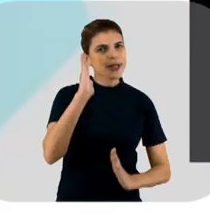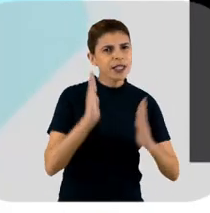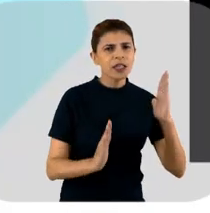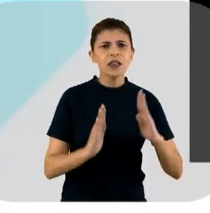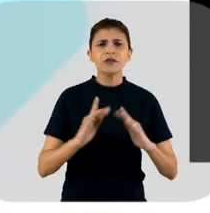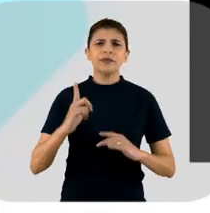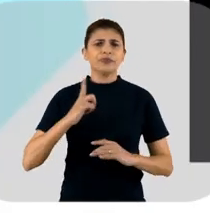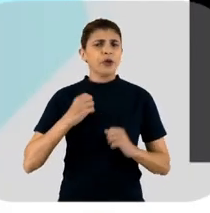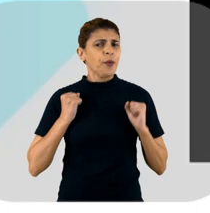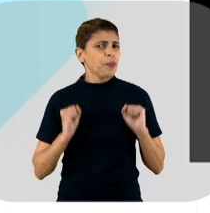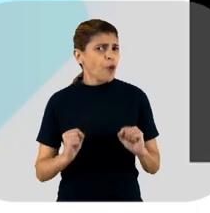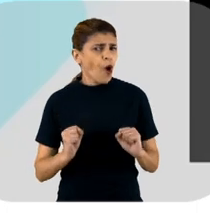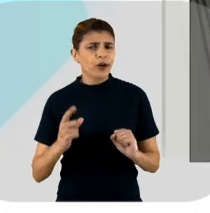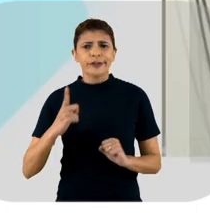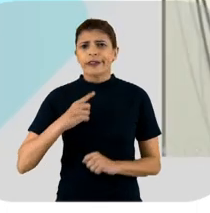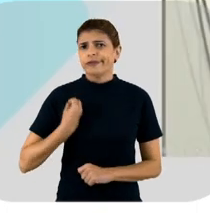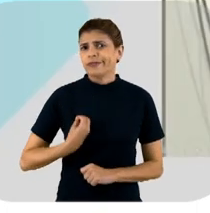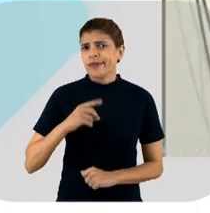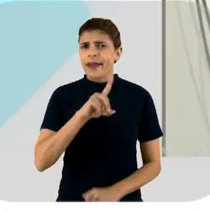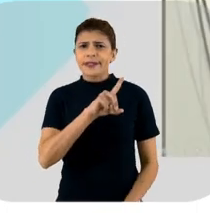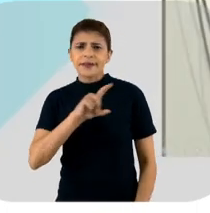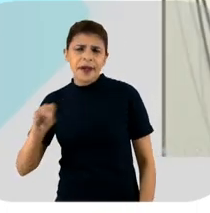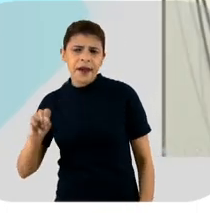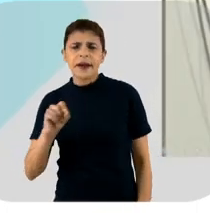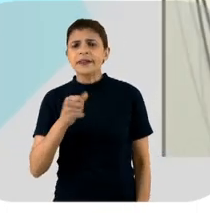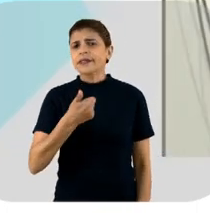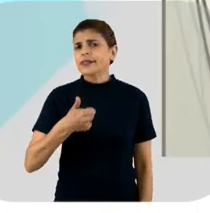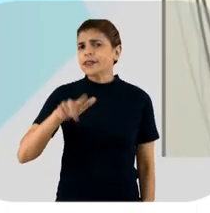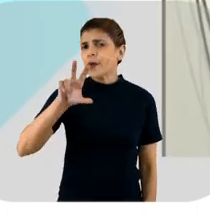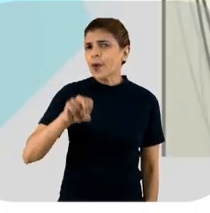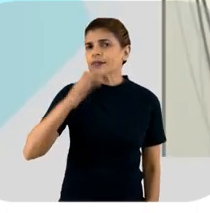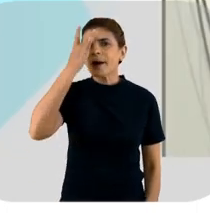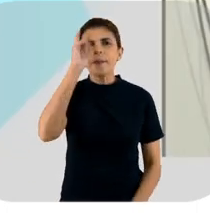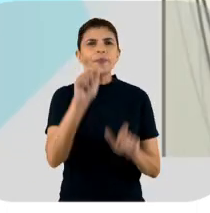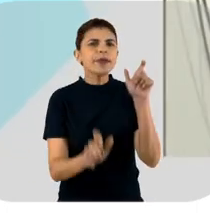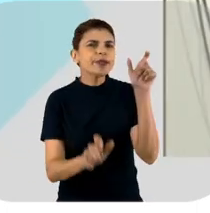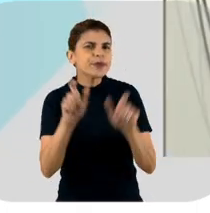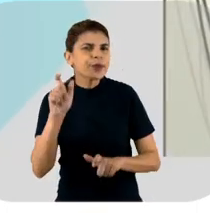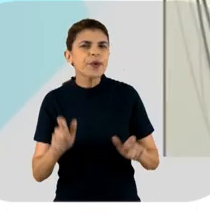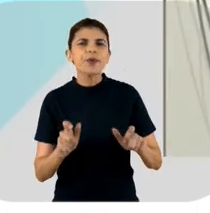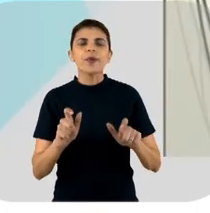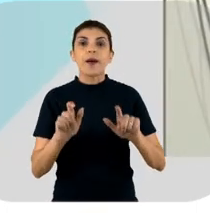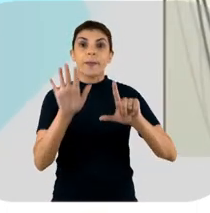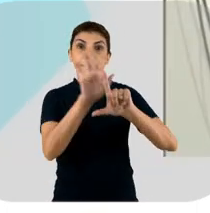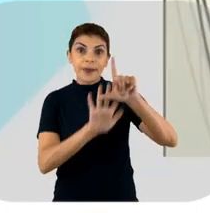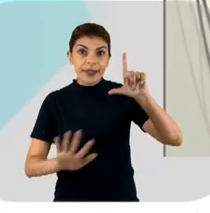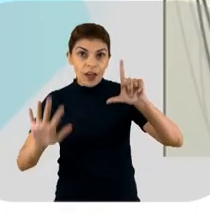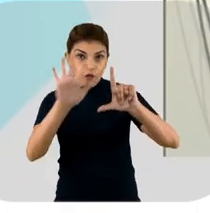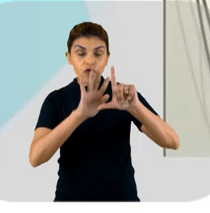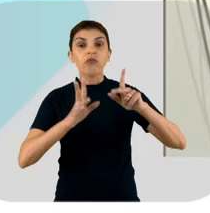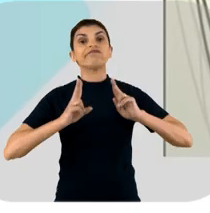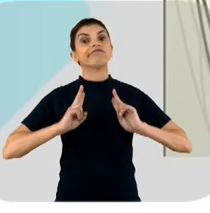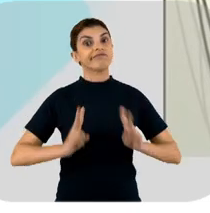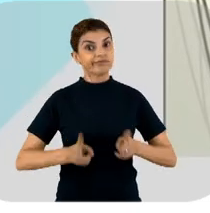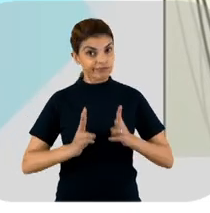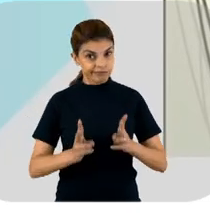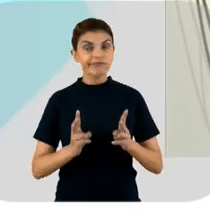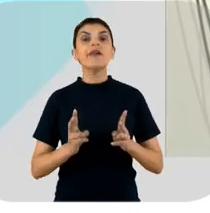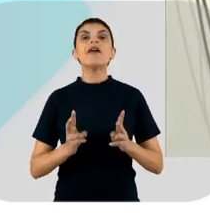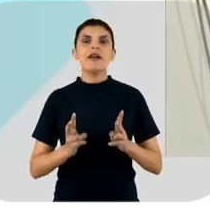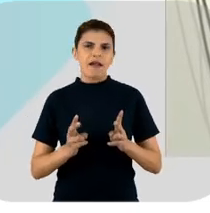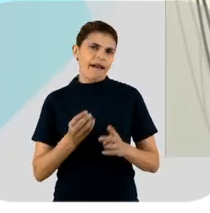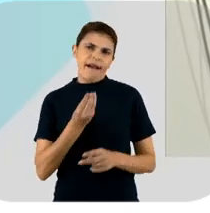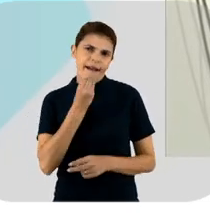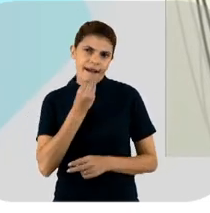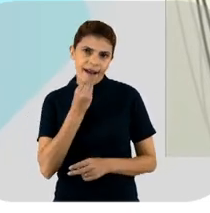período. E você pode colocar 100, 150 pessoas na plataforma, se